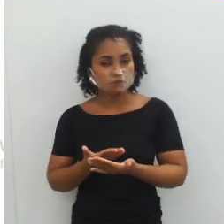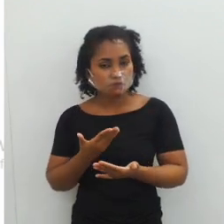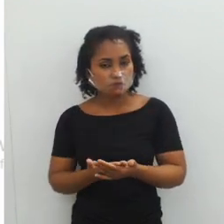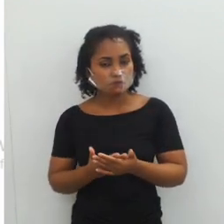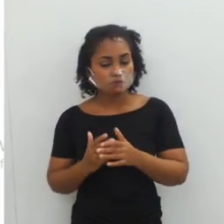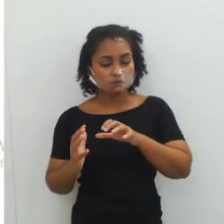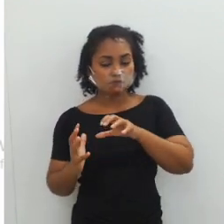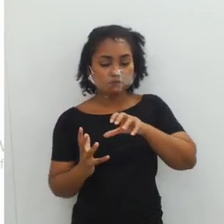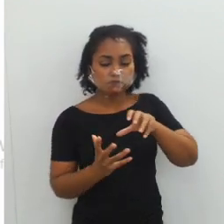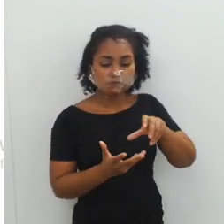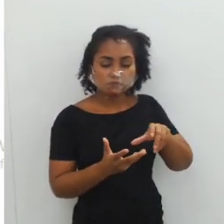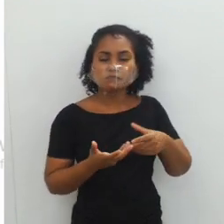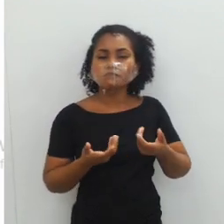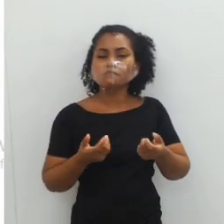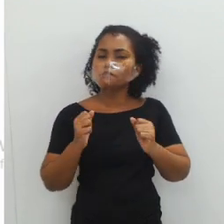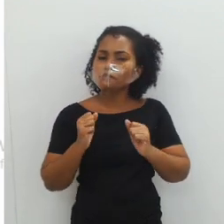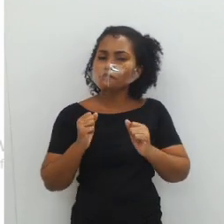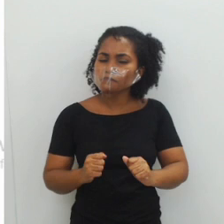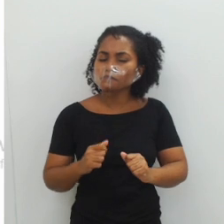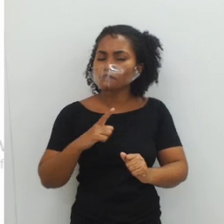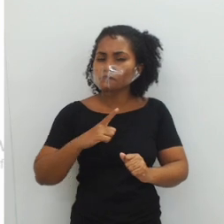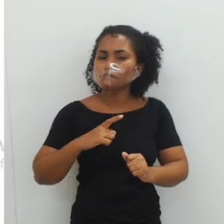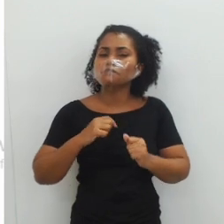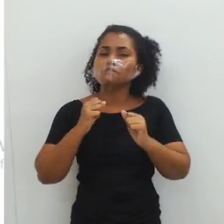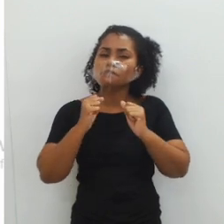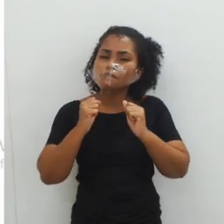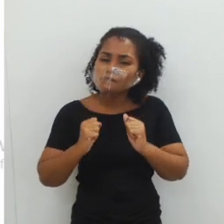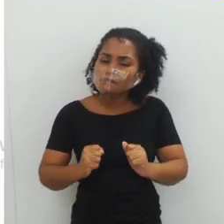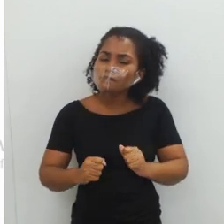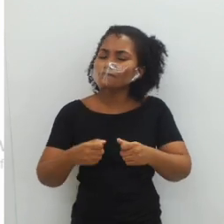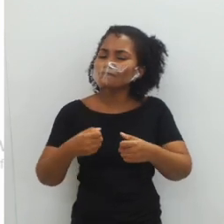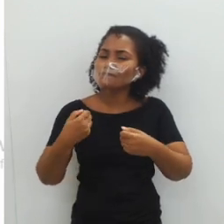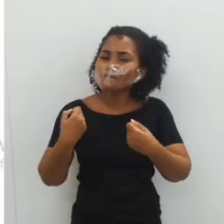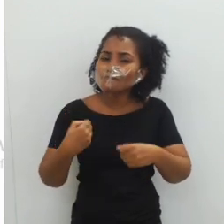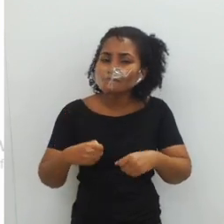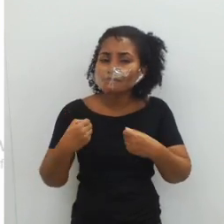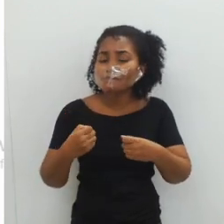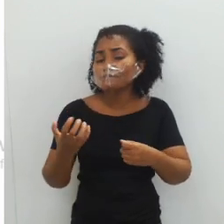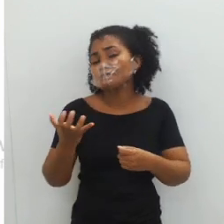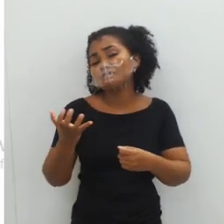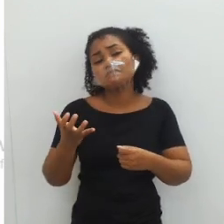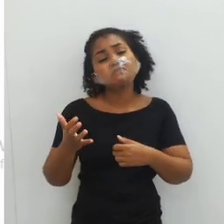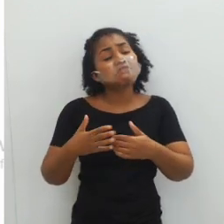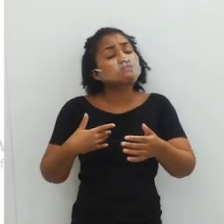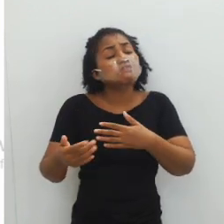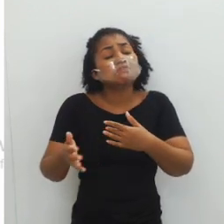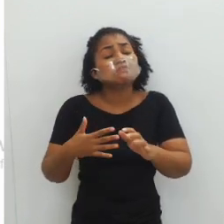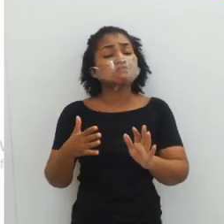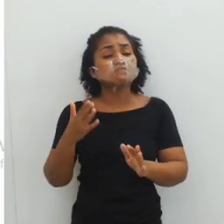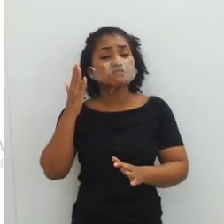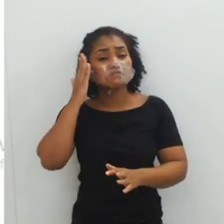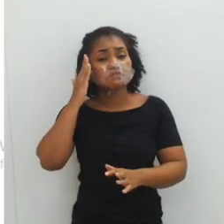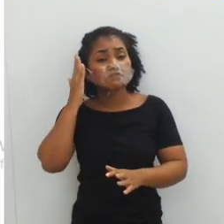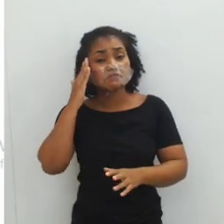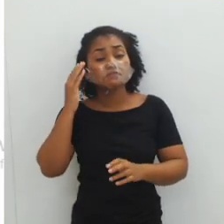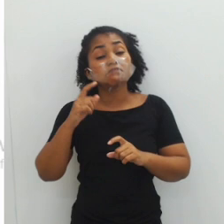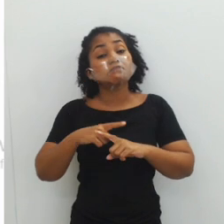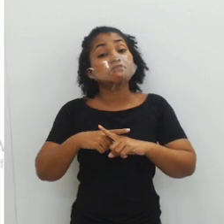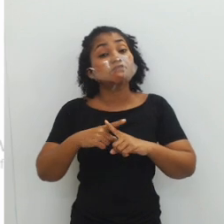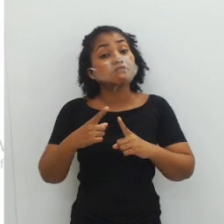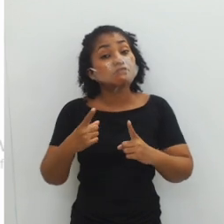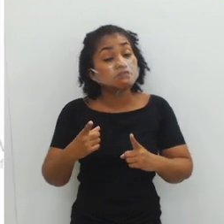mundo globalizado. A mulher pode e deve fazer o que ela quiser e bem entender.